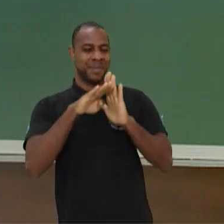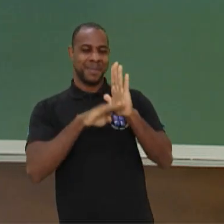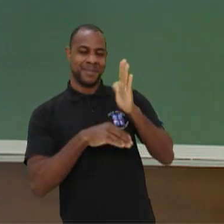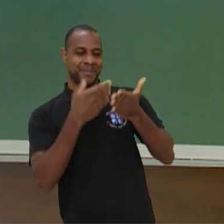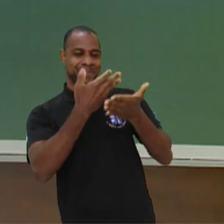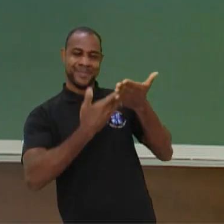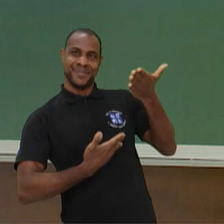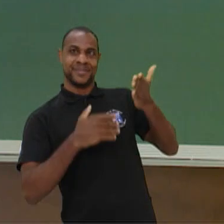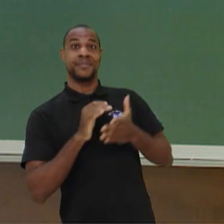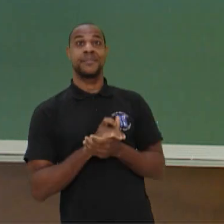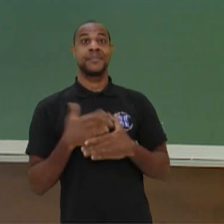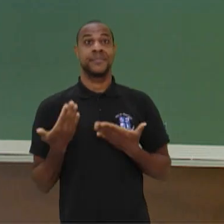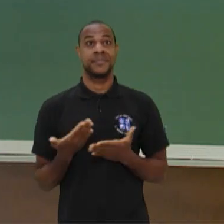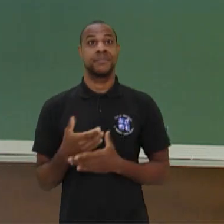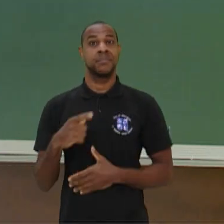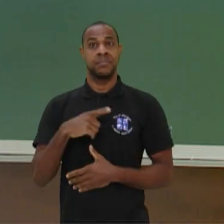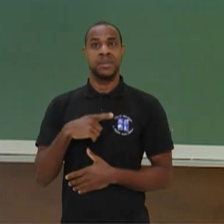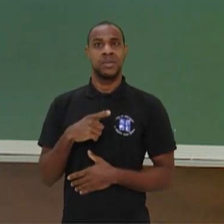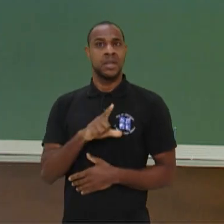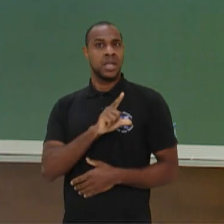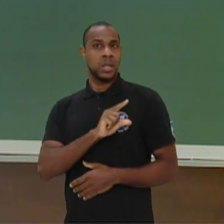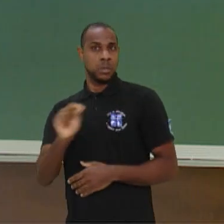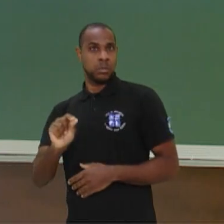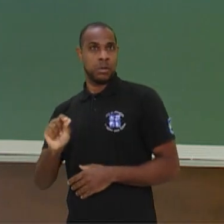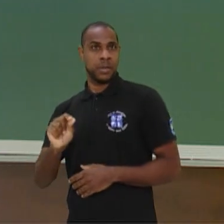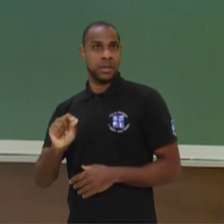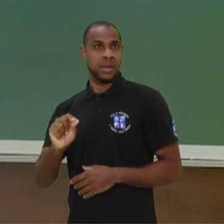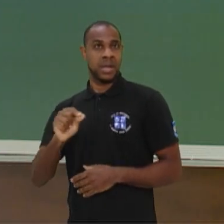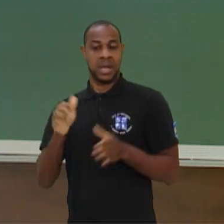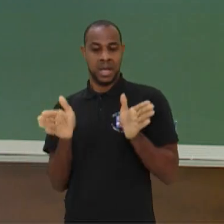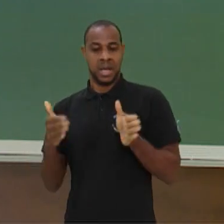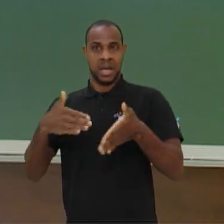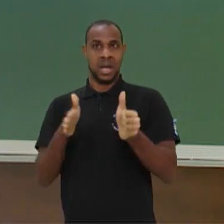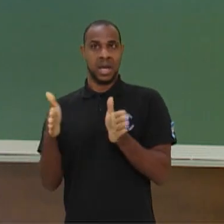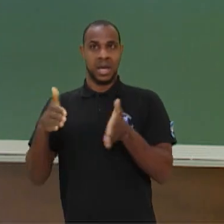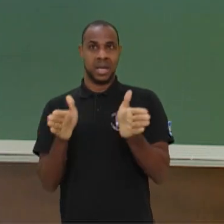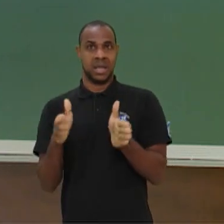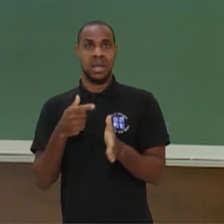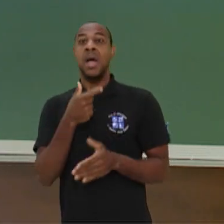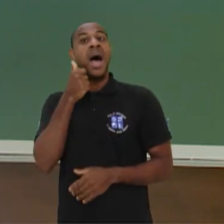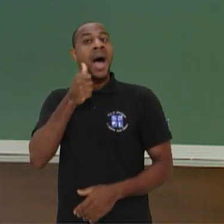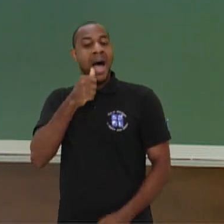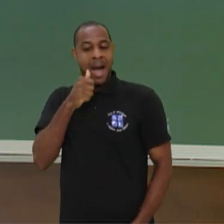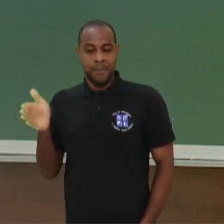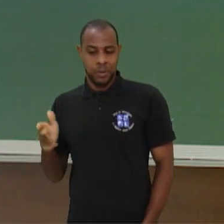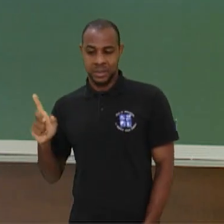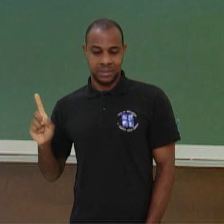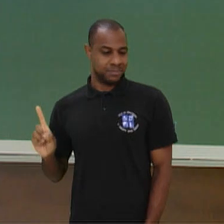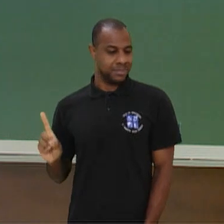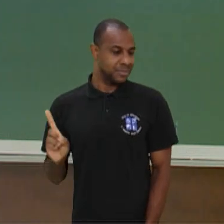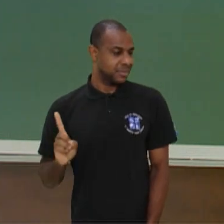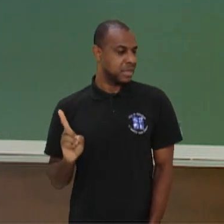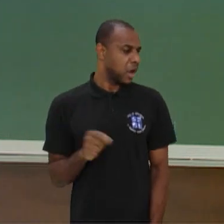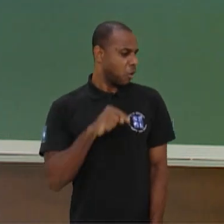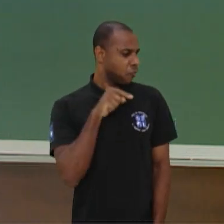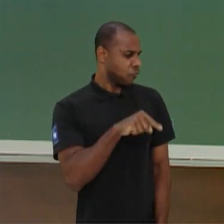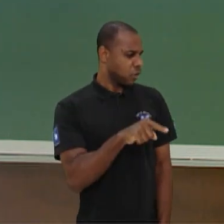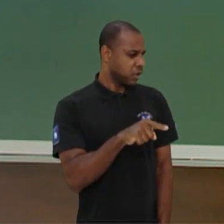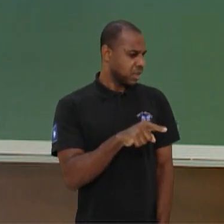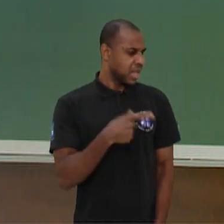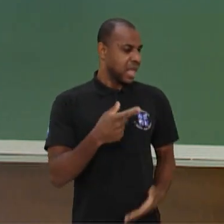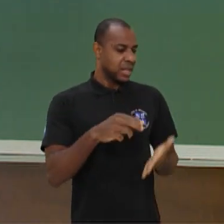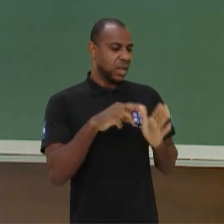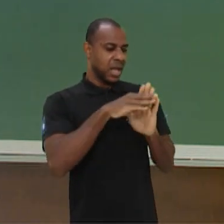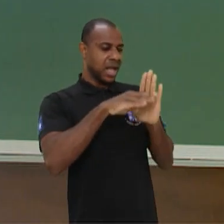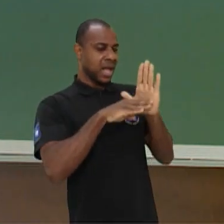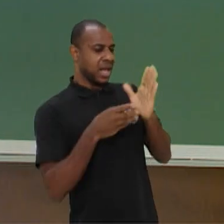saindo da mercearia, a caixa, ou a moça do caixa, correu até mim. Você, a sua